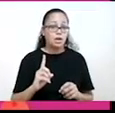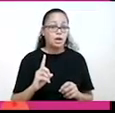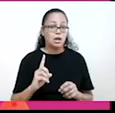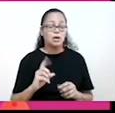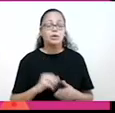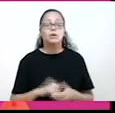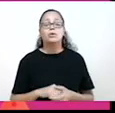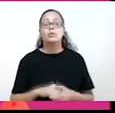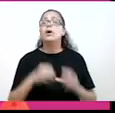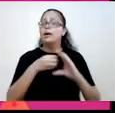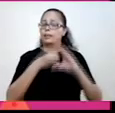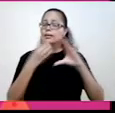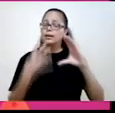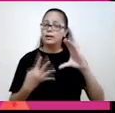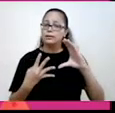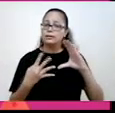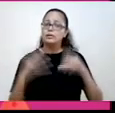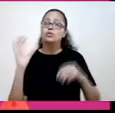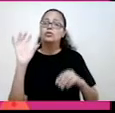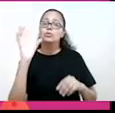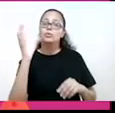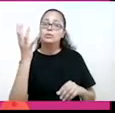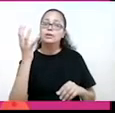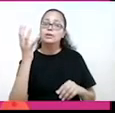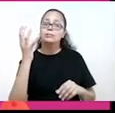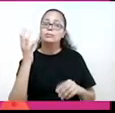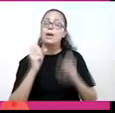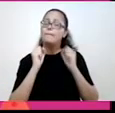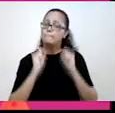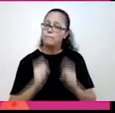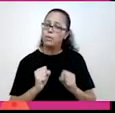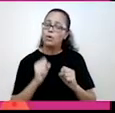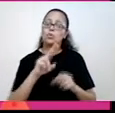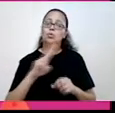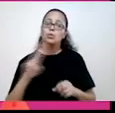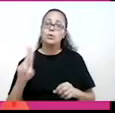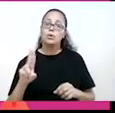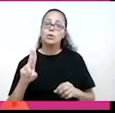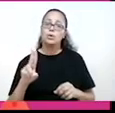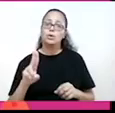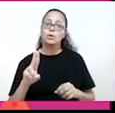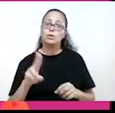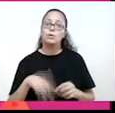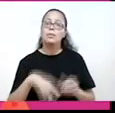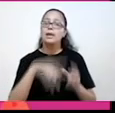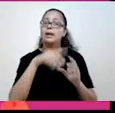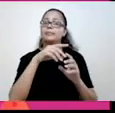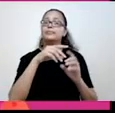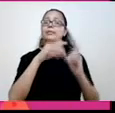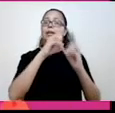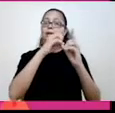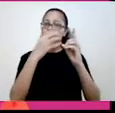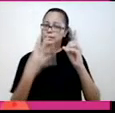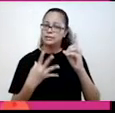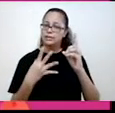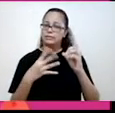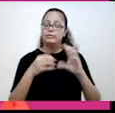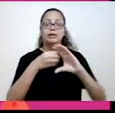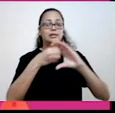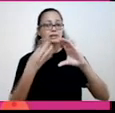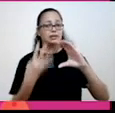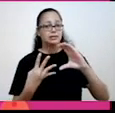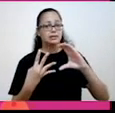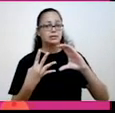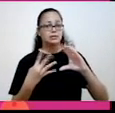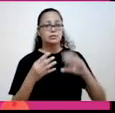né? Vocês podem colocar essas características desse clima aí, certo? Vocês podem dar o nome desse clima e descrever as características dele, como a gente acabou de dizer,